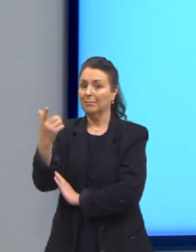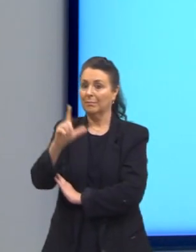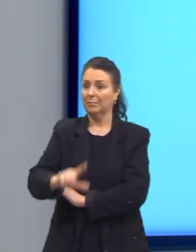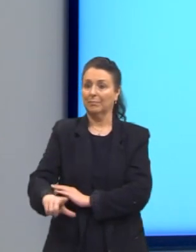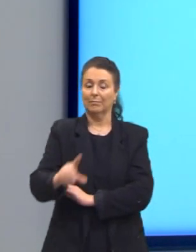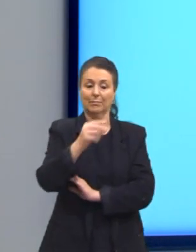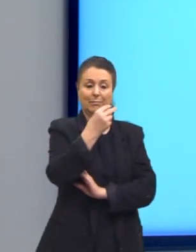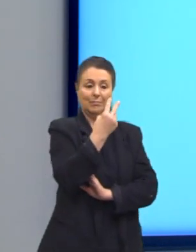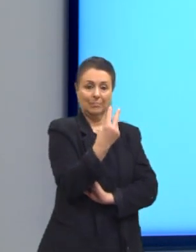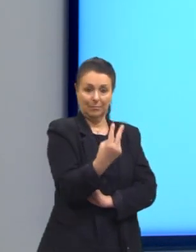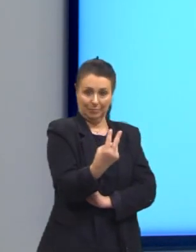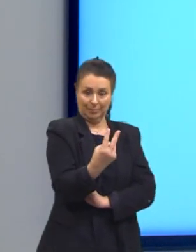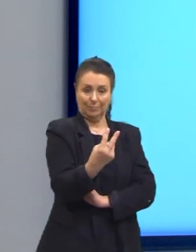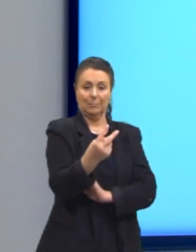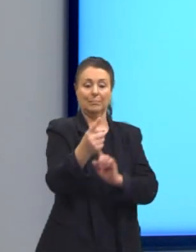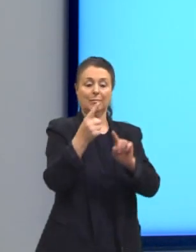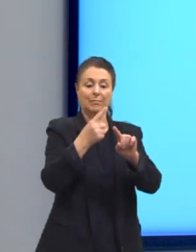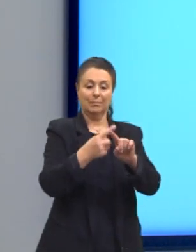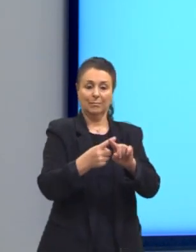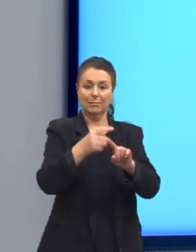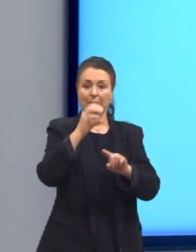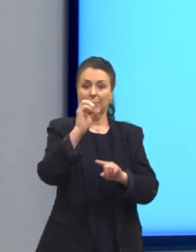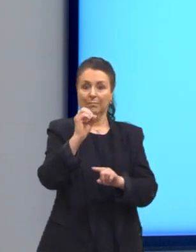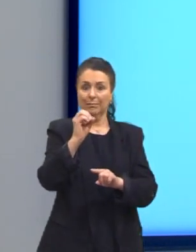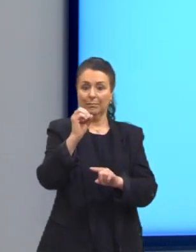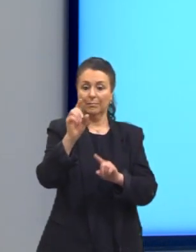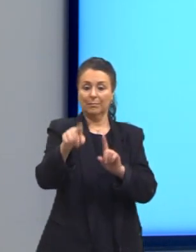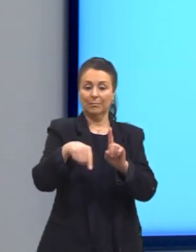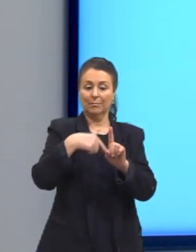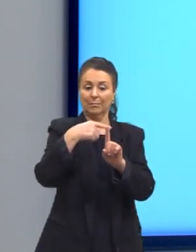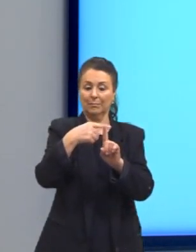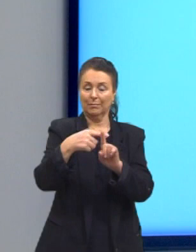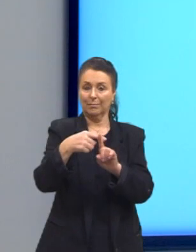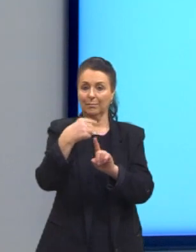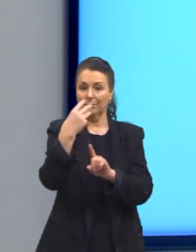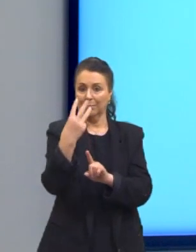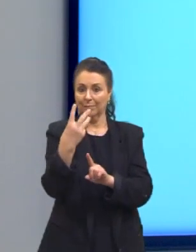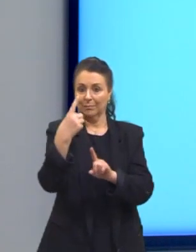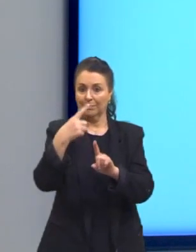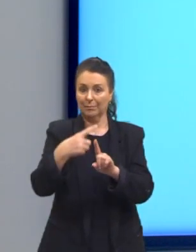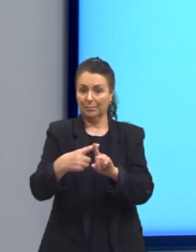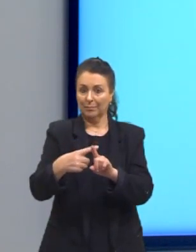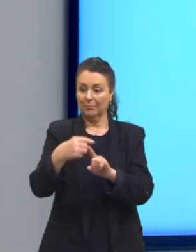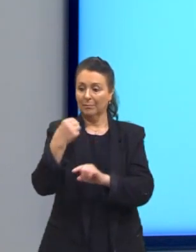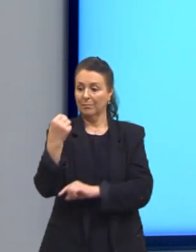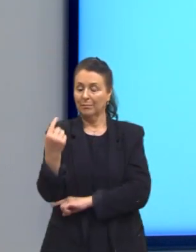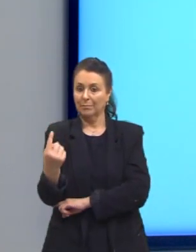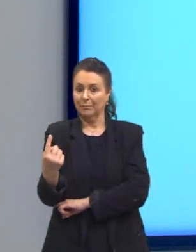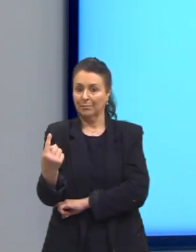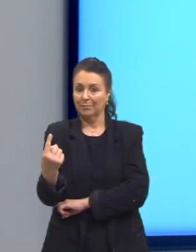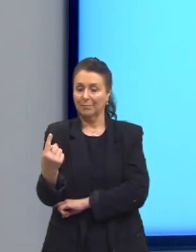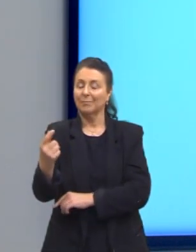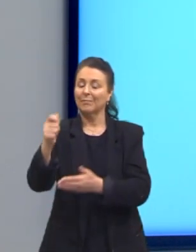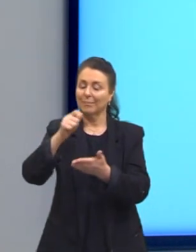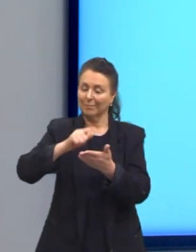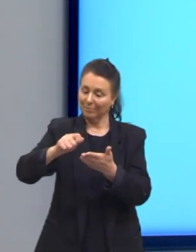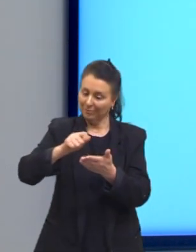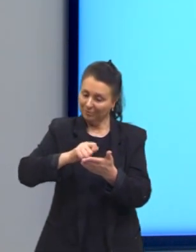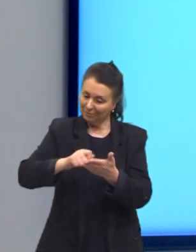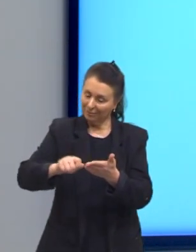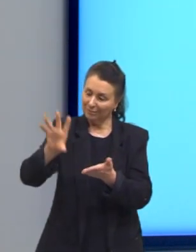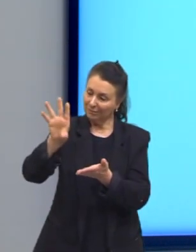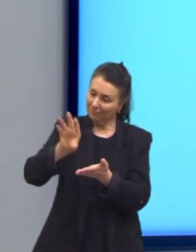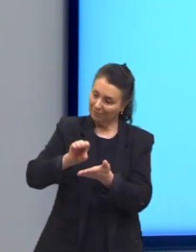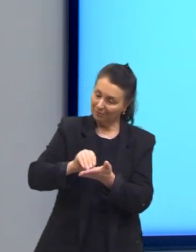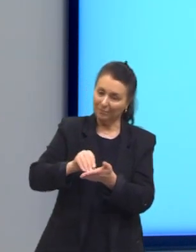o dois vezes o zero mais o 3 x 1 escrevemos aqui o nosso